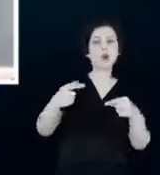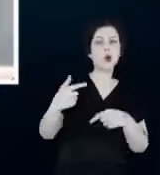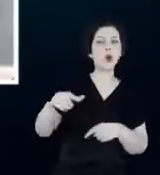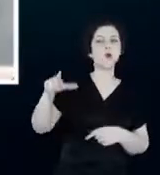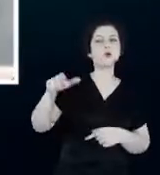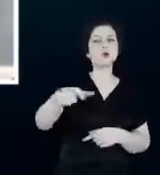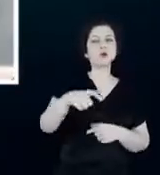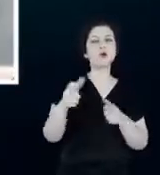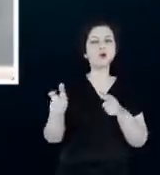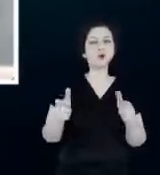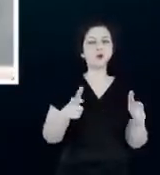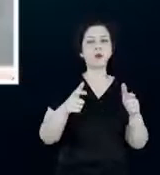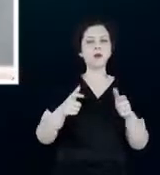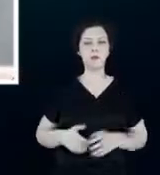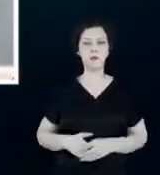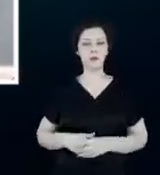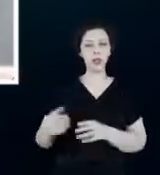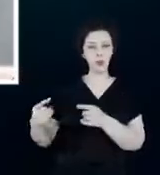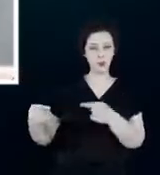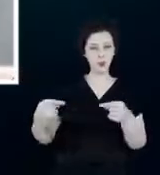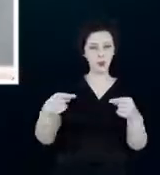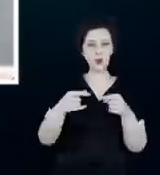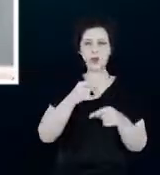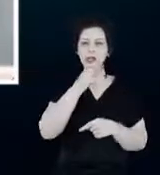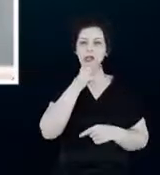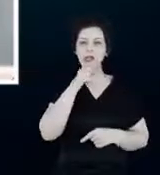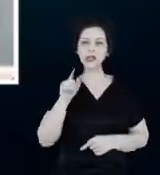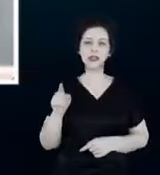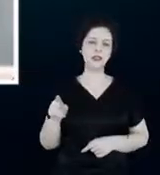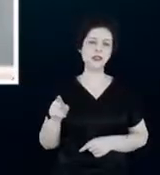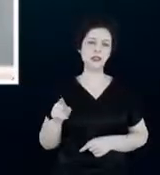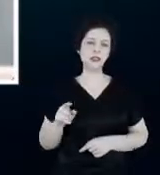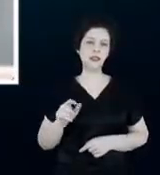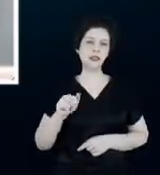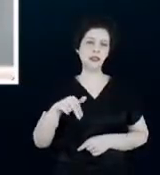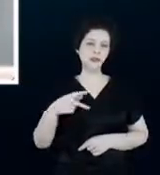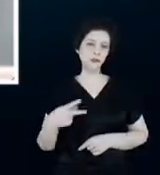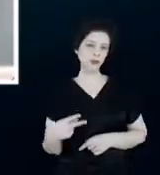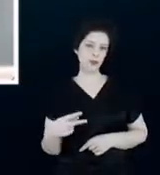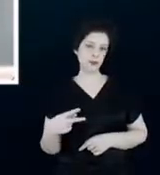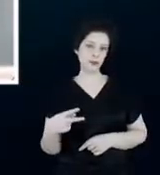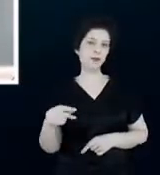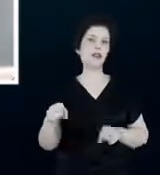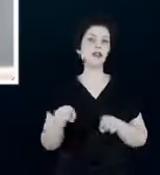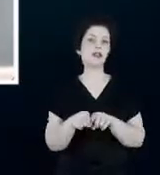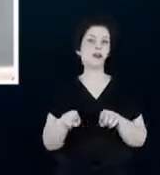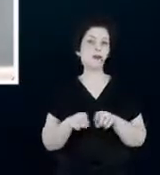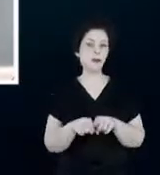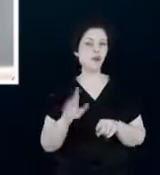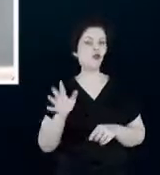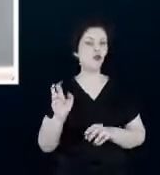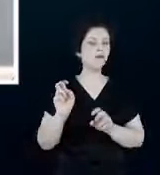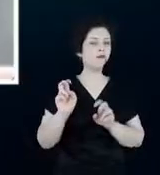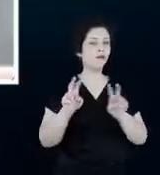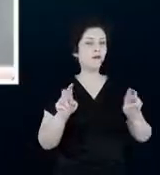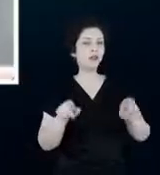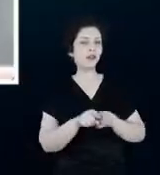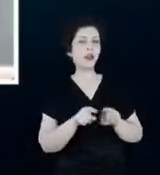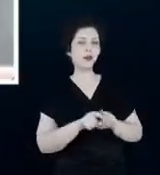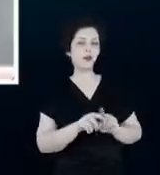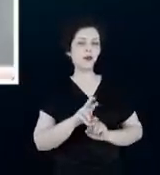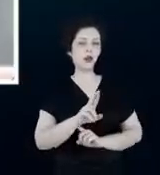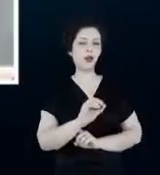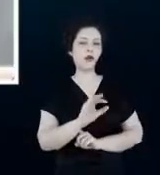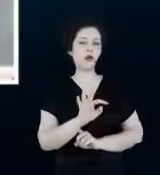como está sendo discutido pela ANP e como a gente já vê no Rota